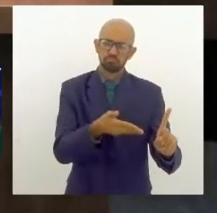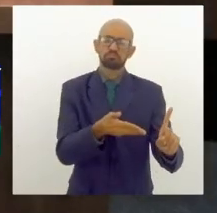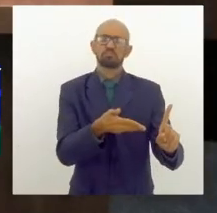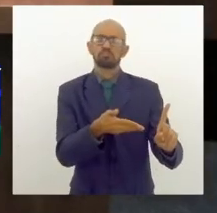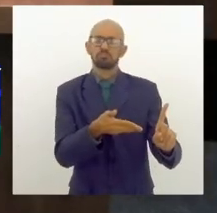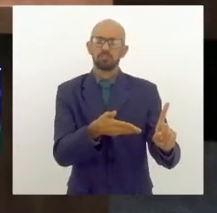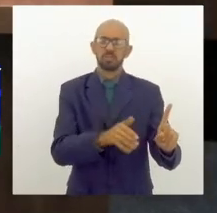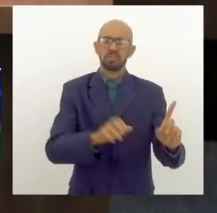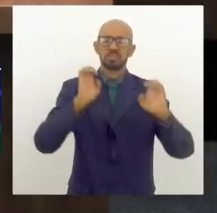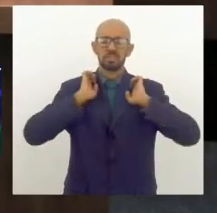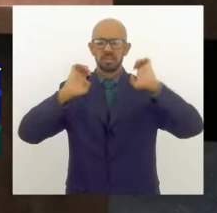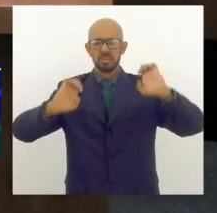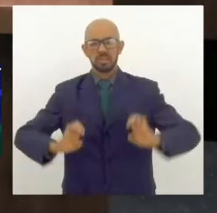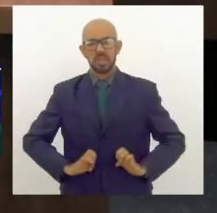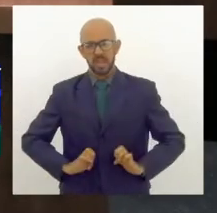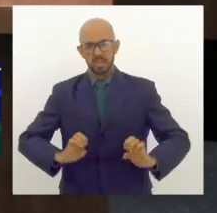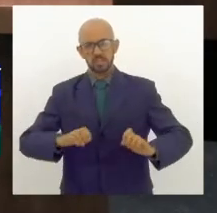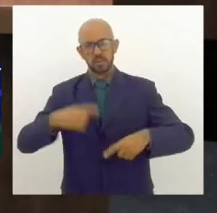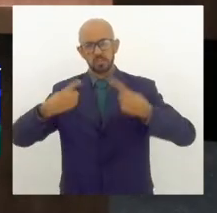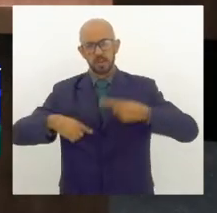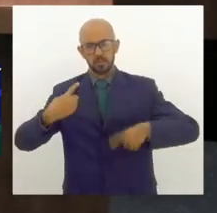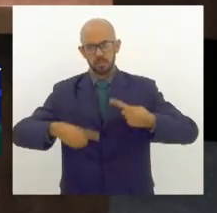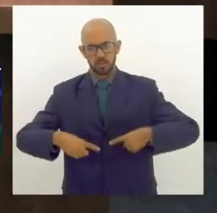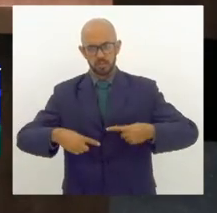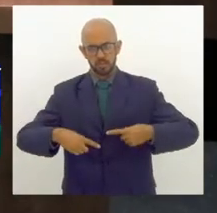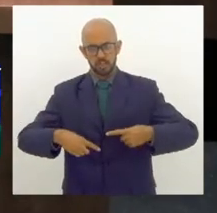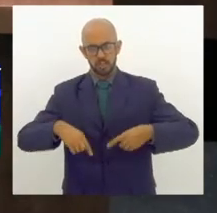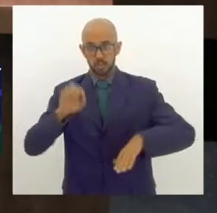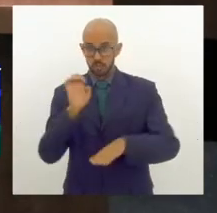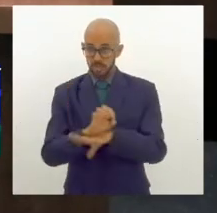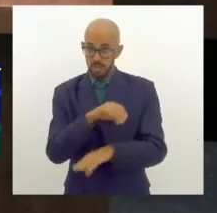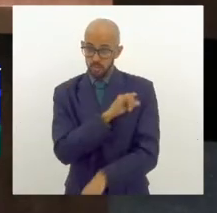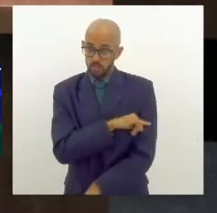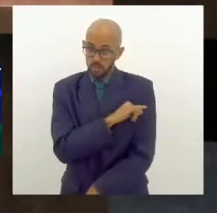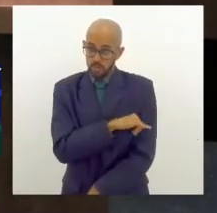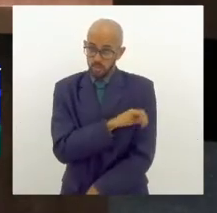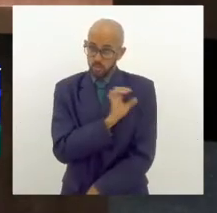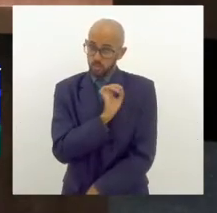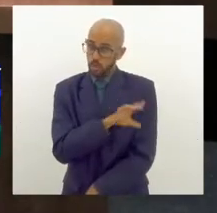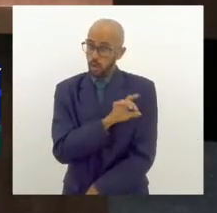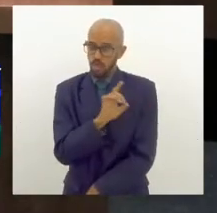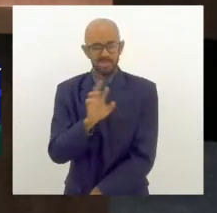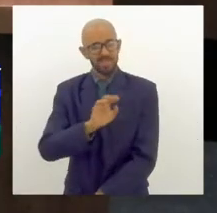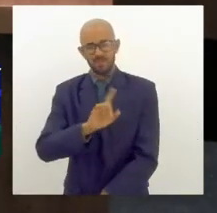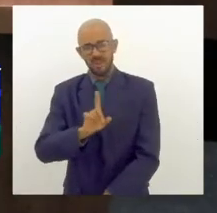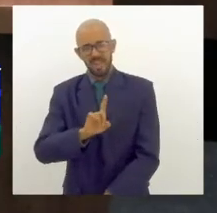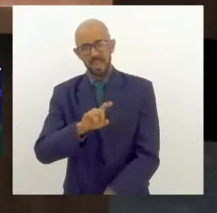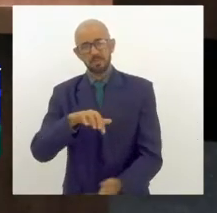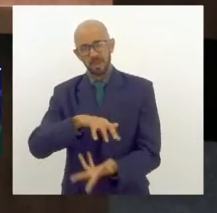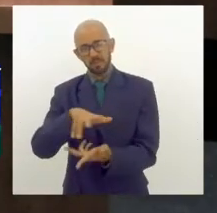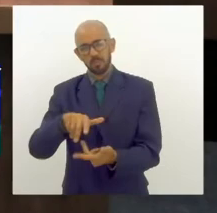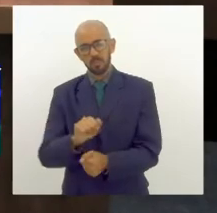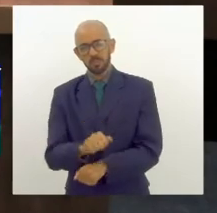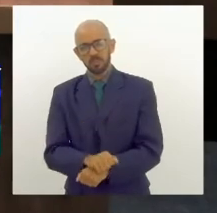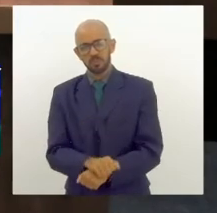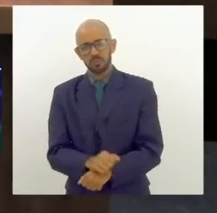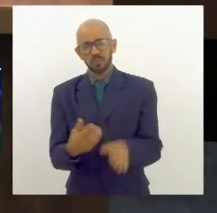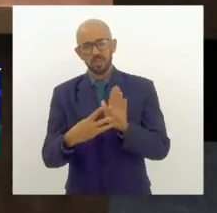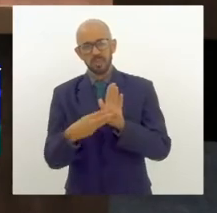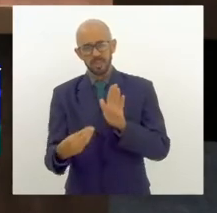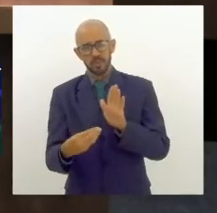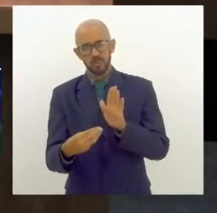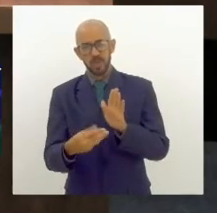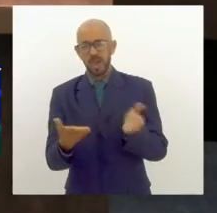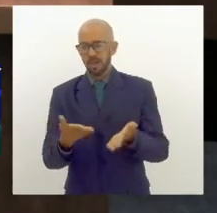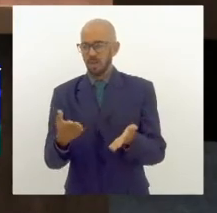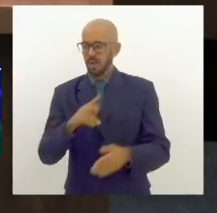e ética à política, não só do Estado do Rio de Janeiro, mas à política mundial. E aí, senhora presidenta,